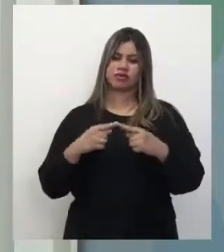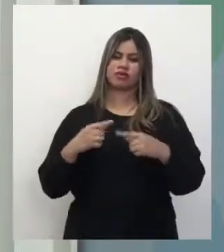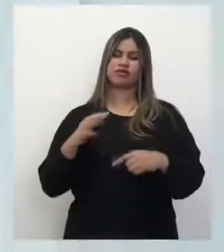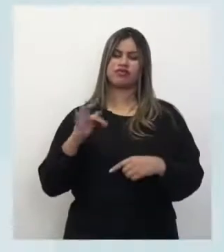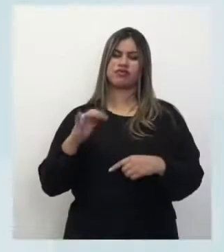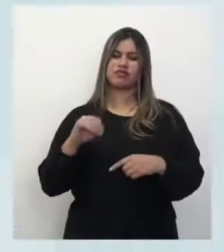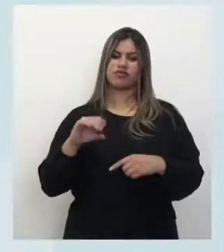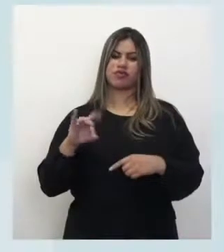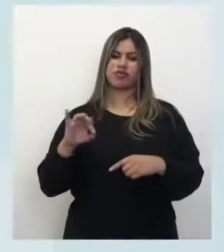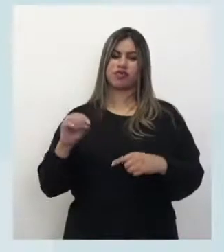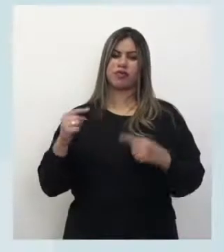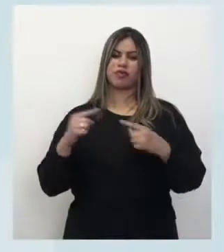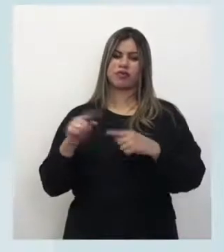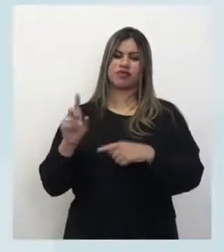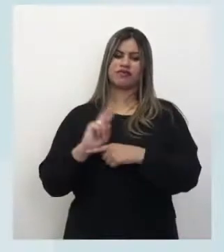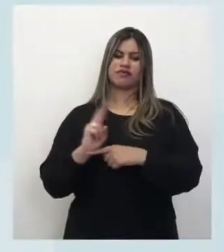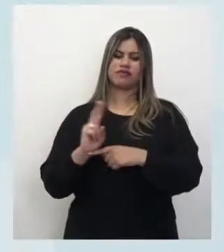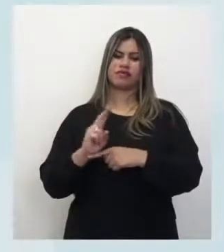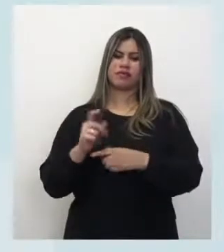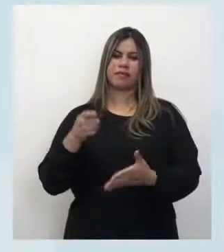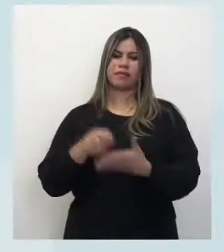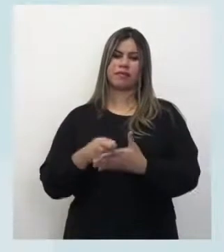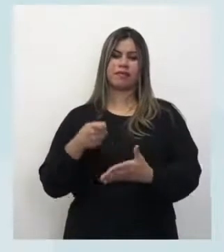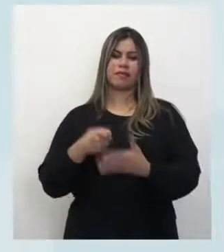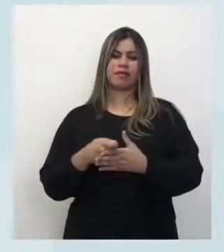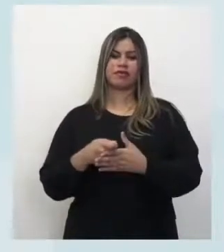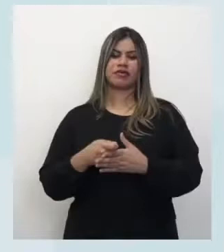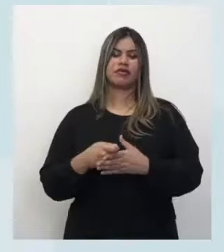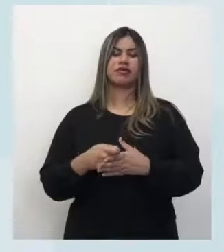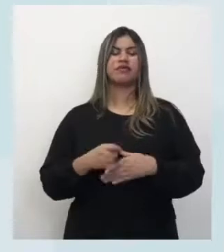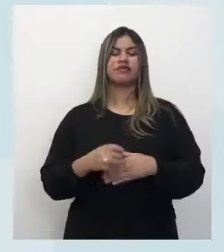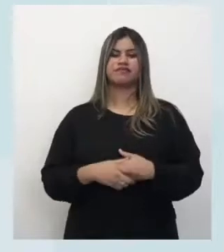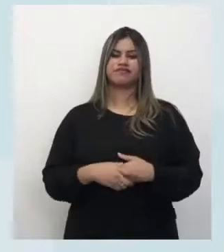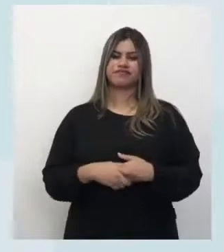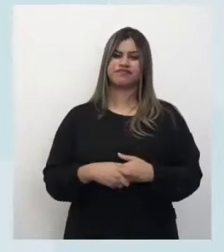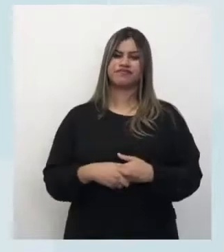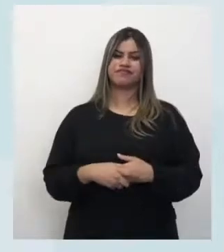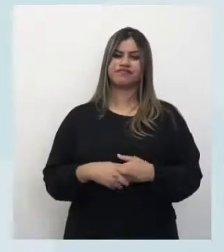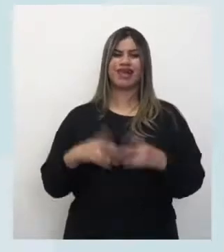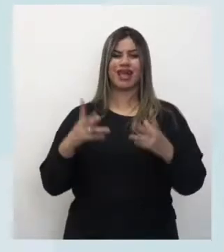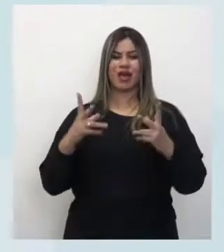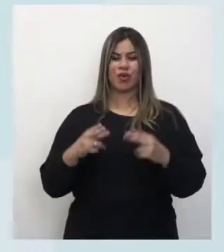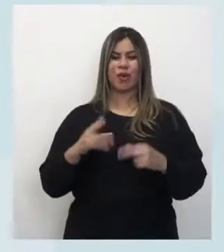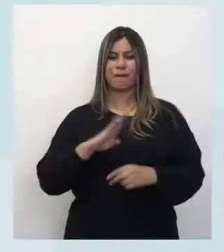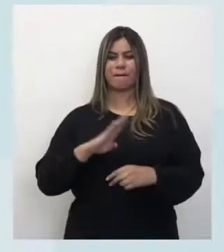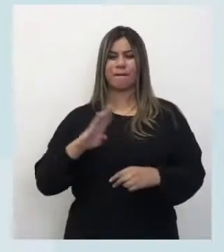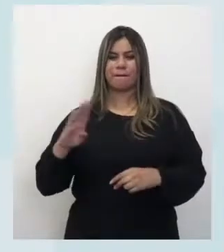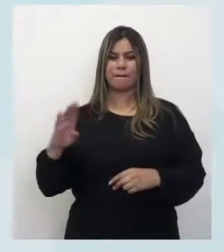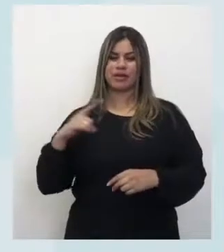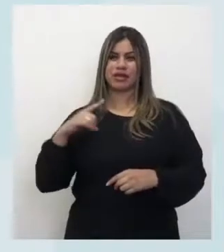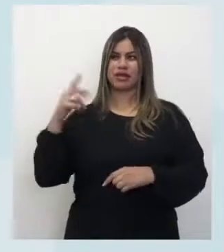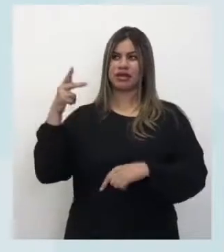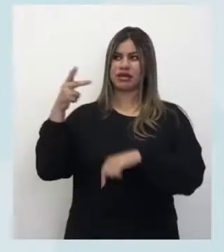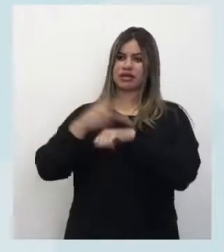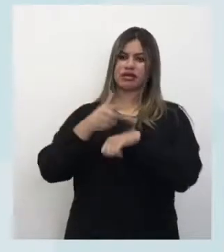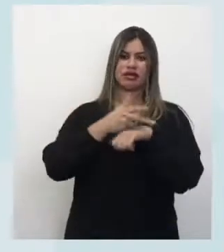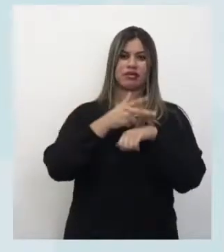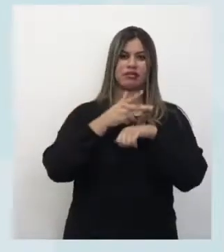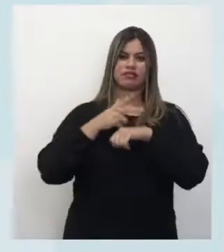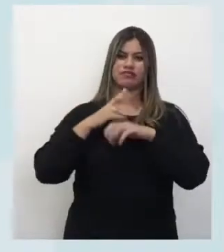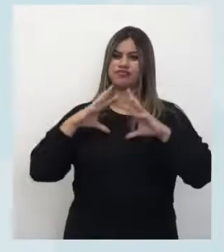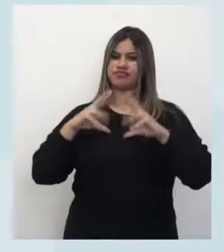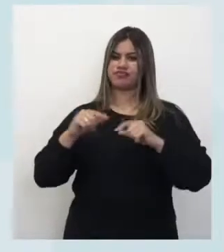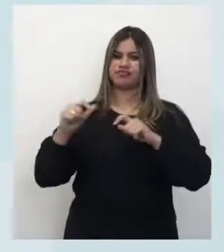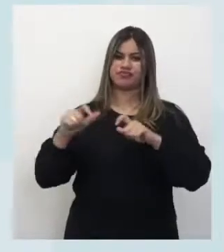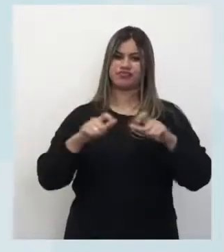Foucault, pela vigilância e pela punição. Então, é o famoso Big Brother, você tem câmeras em todos os lugares, eu fico muito impressionado com